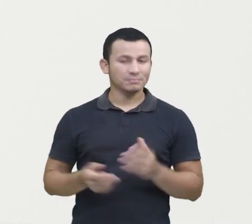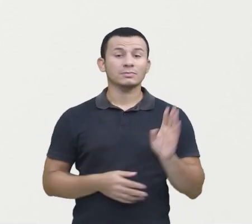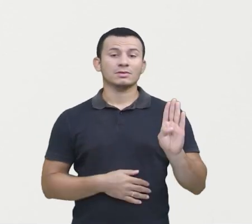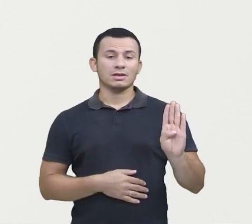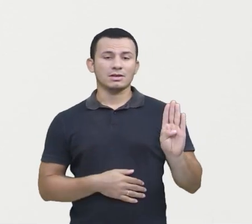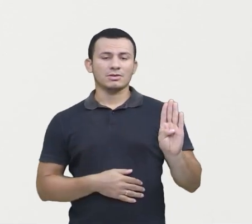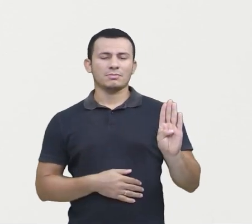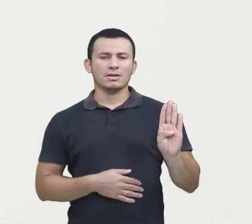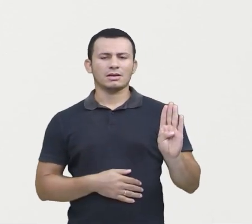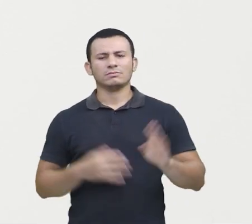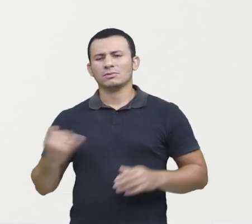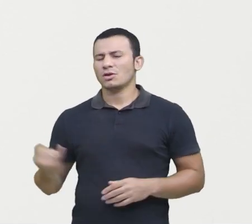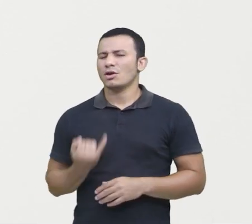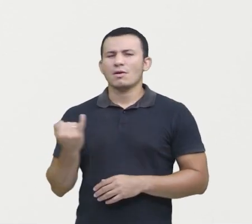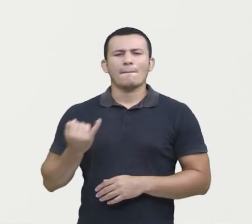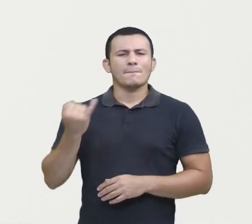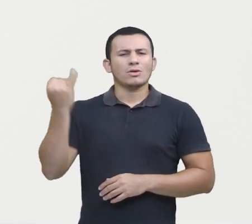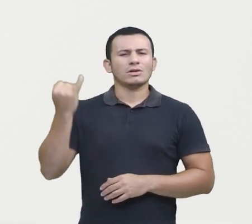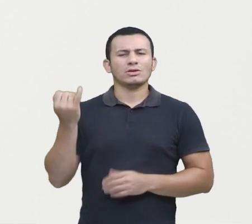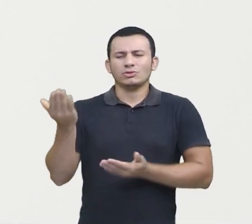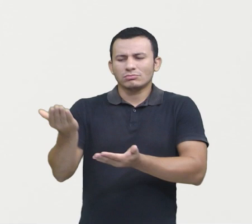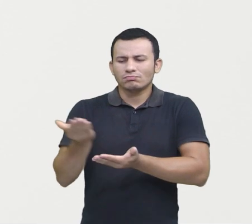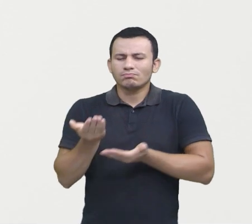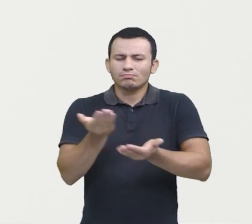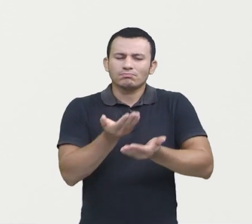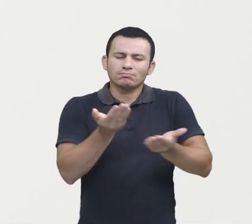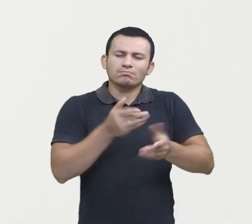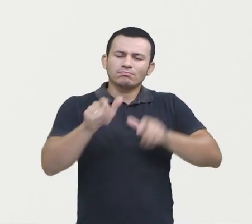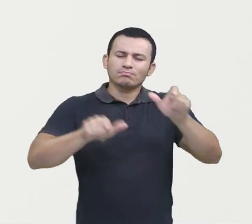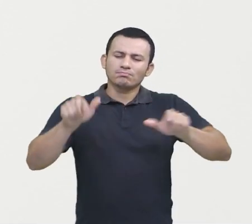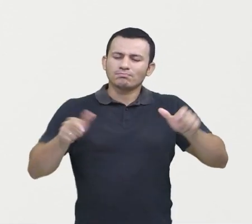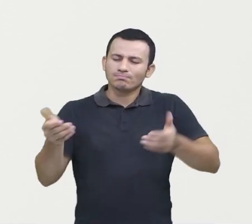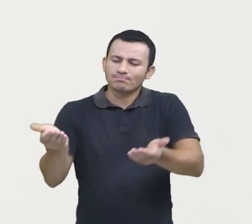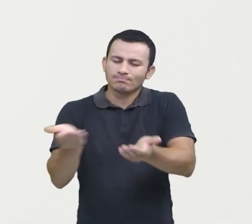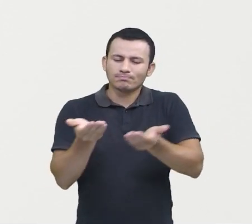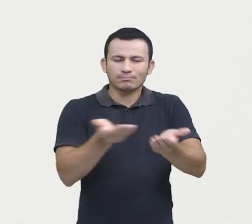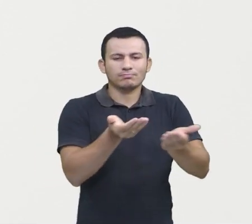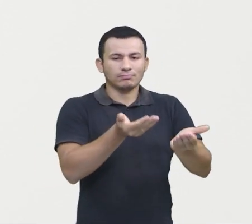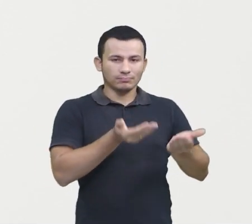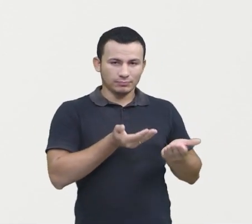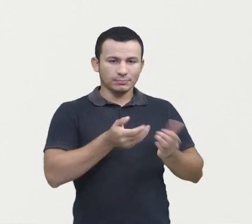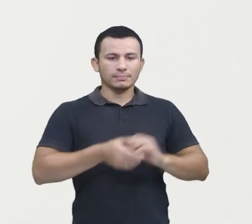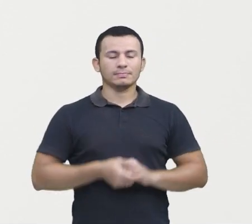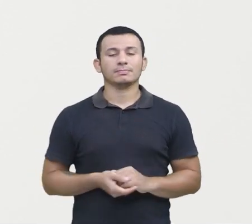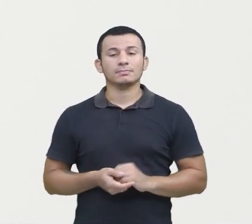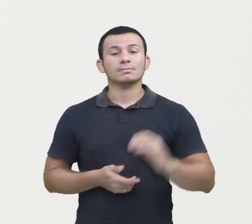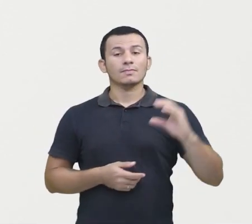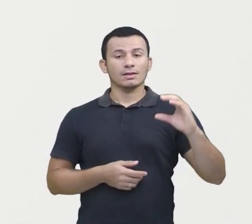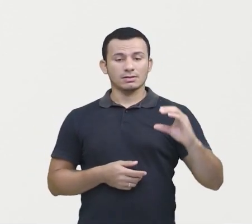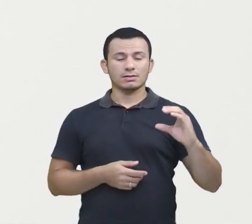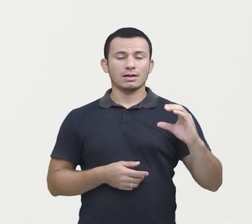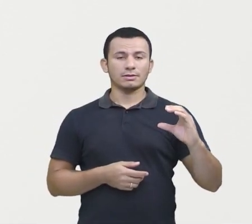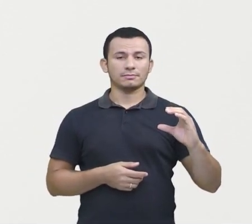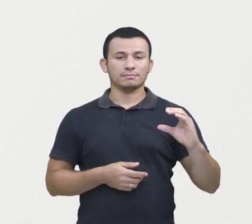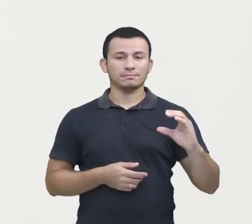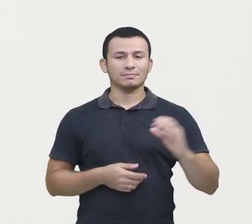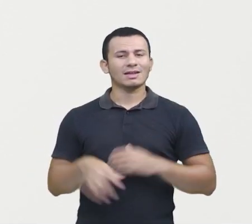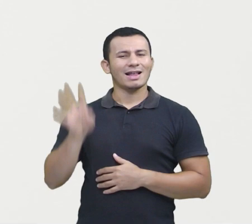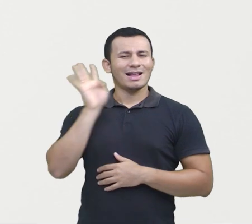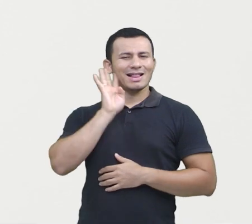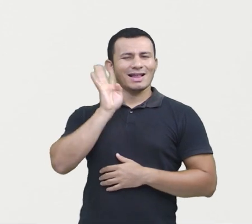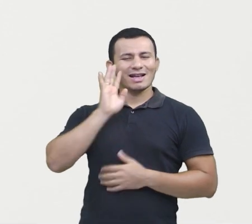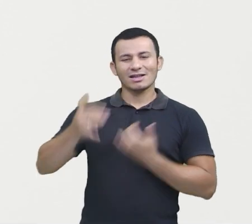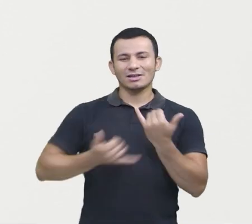B, a importância de acolhermos as pessoas por nossas diferenças. Ou é a letra C, como é legal